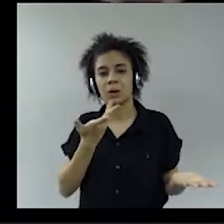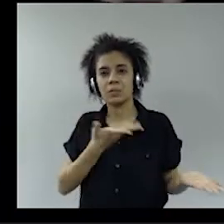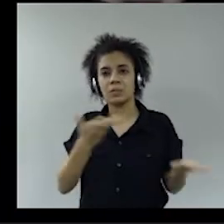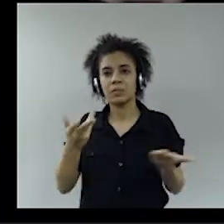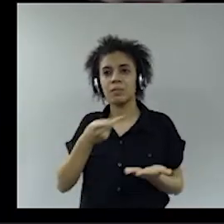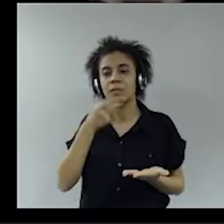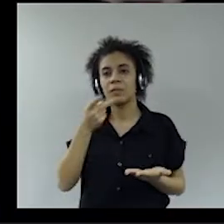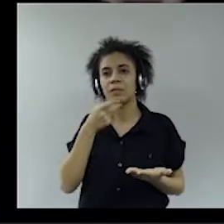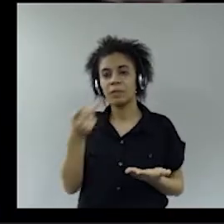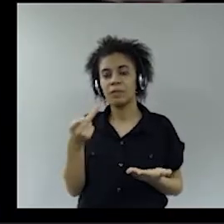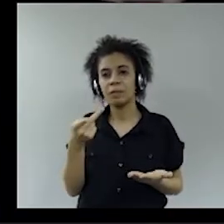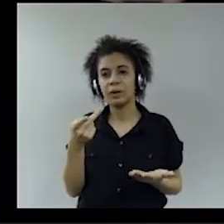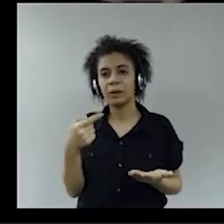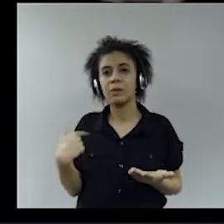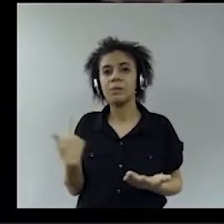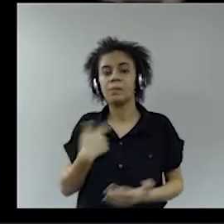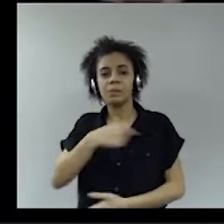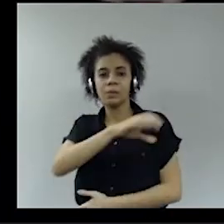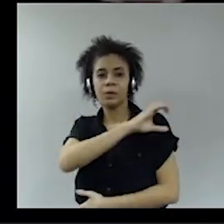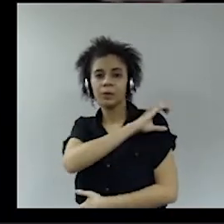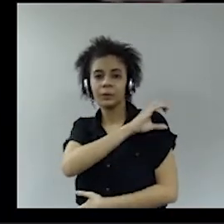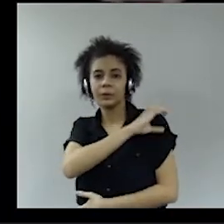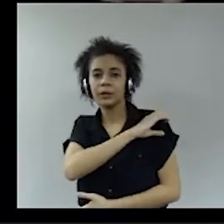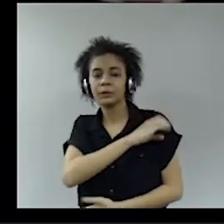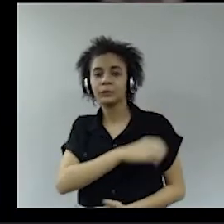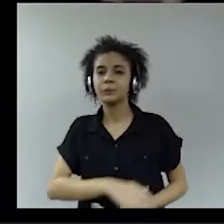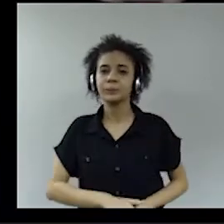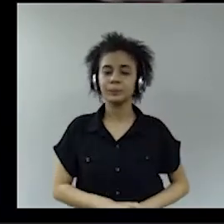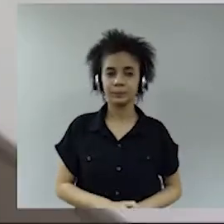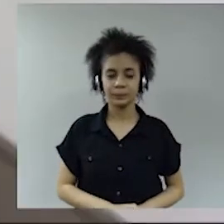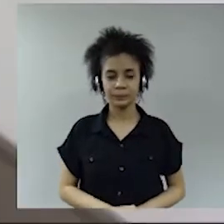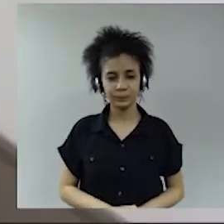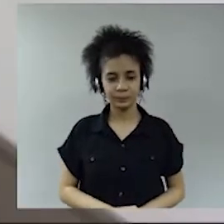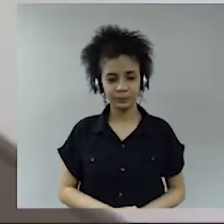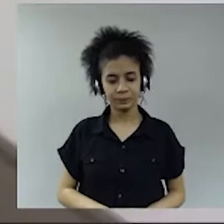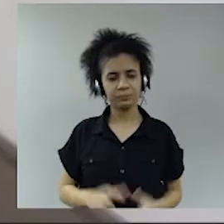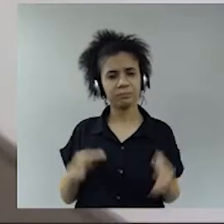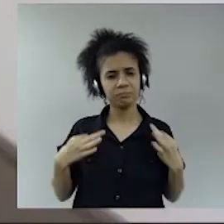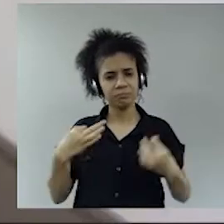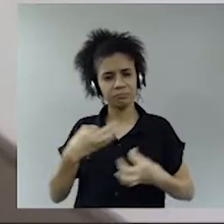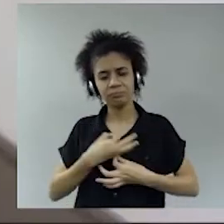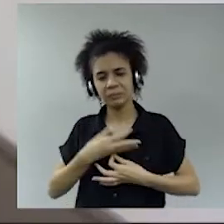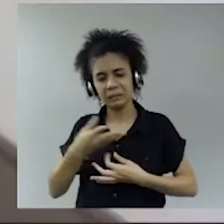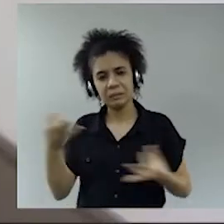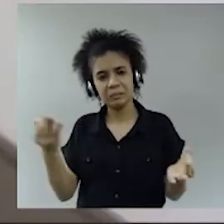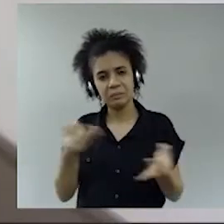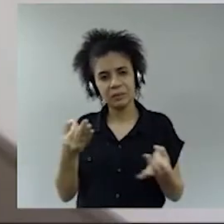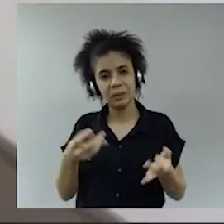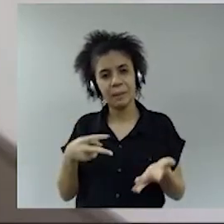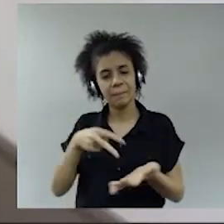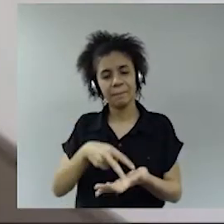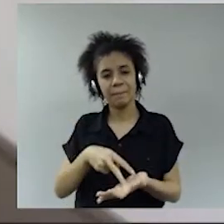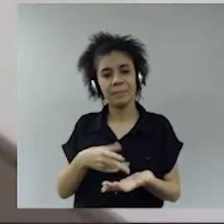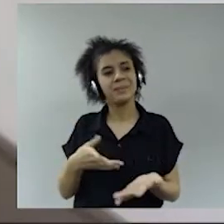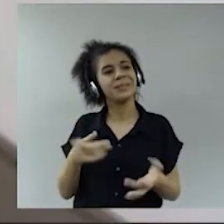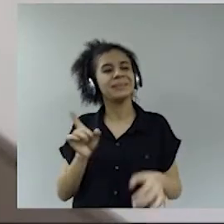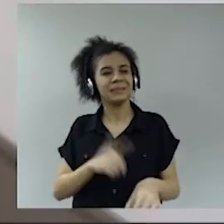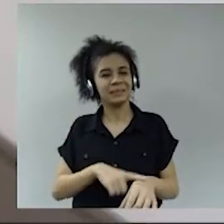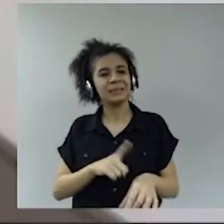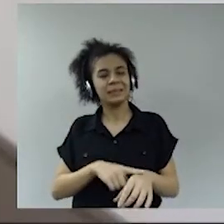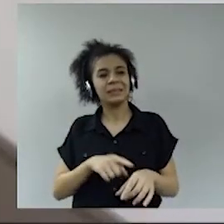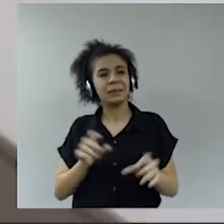ao nosso coordenador. Ministro, perfeita participação. Infelizmente, o tempo realmente é